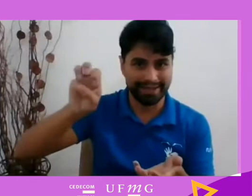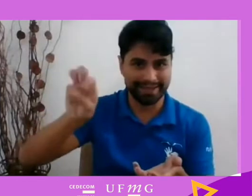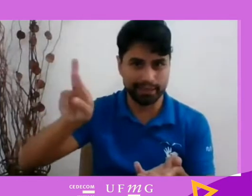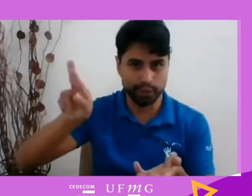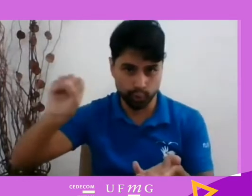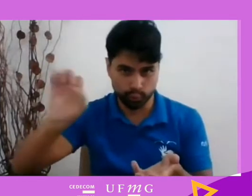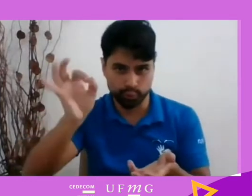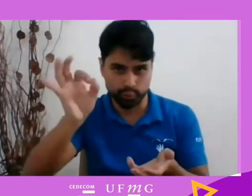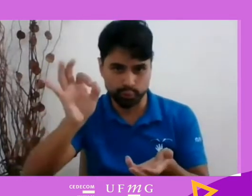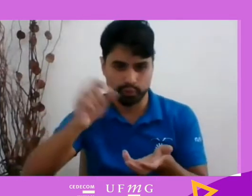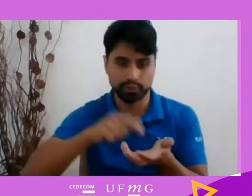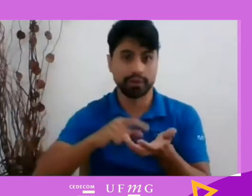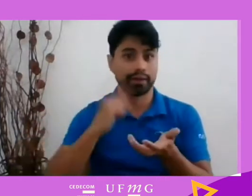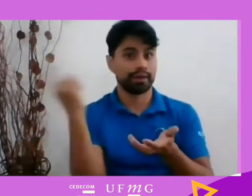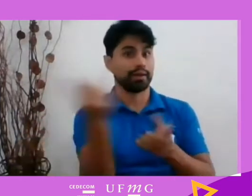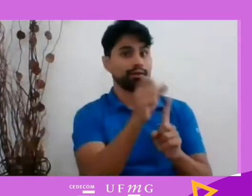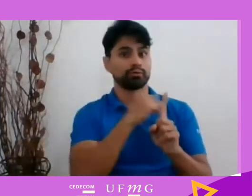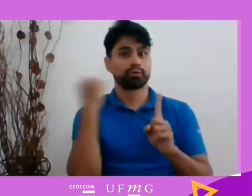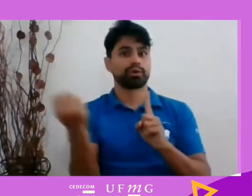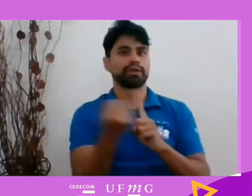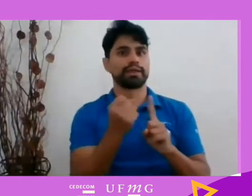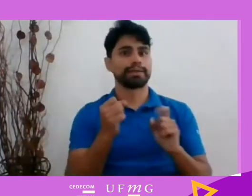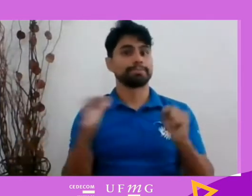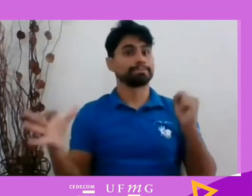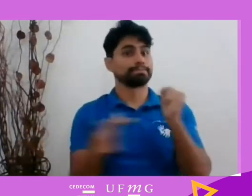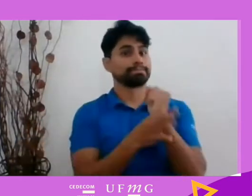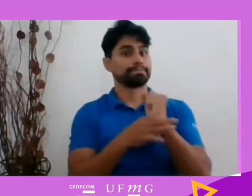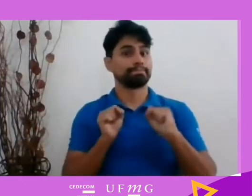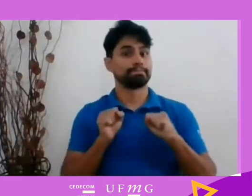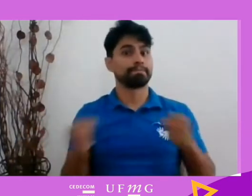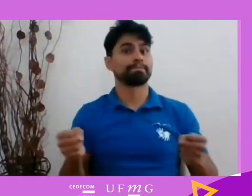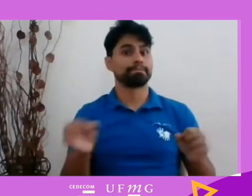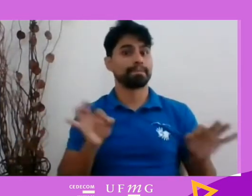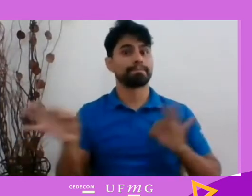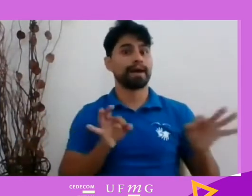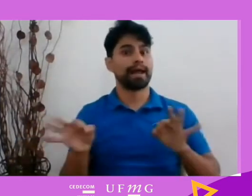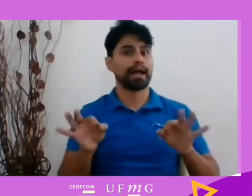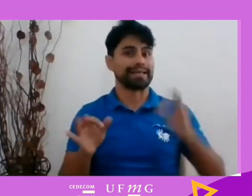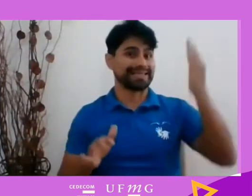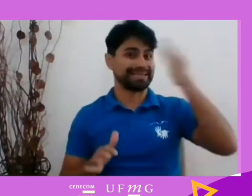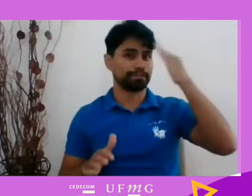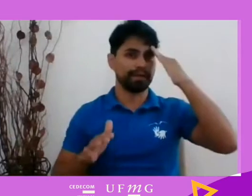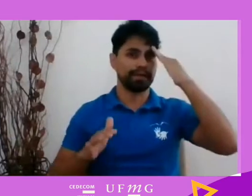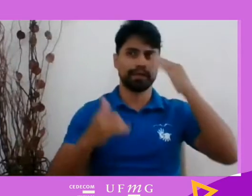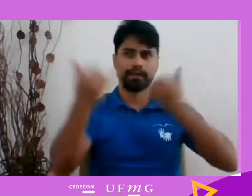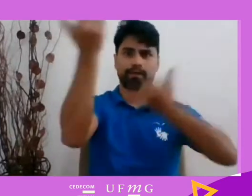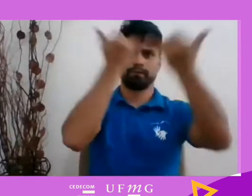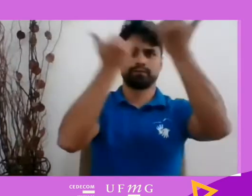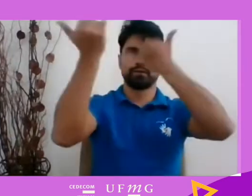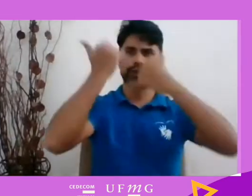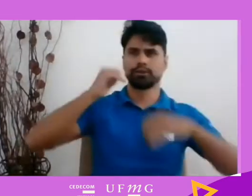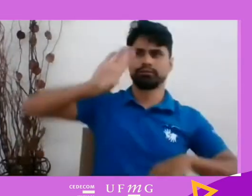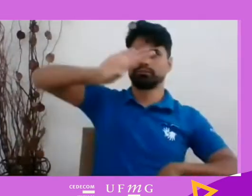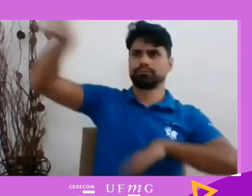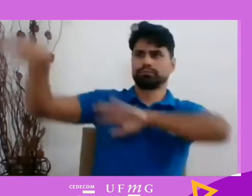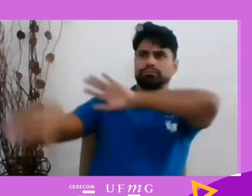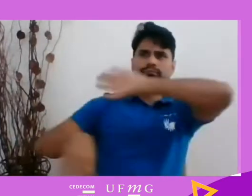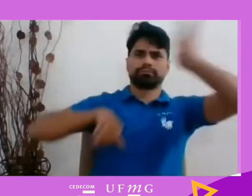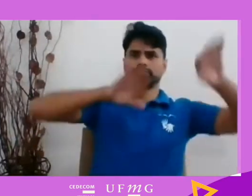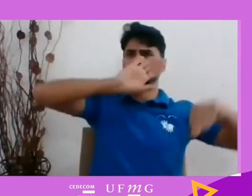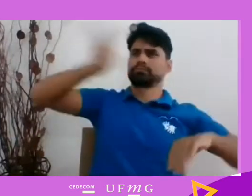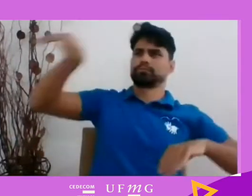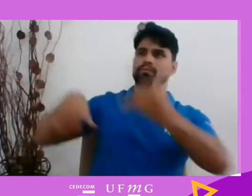com essa questão do que é informação confiável ou não. Né? E isso, de novo, passa por uma forma